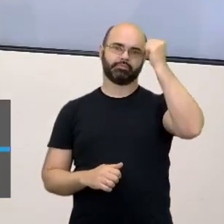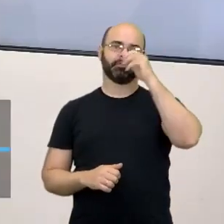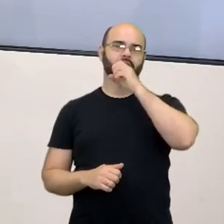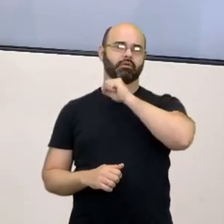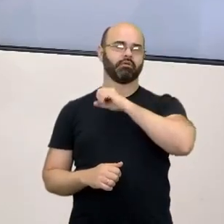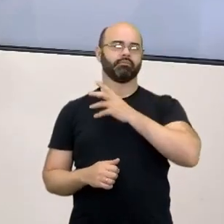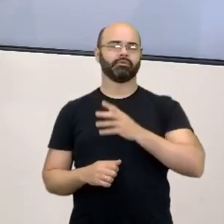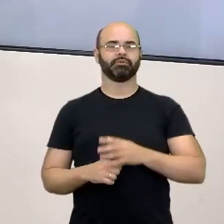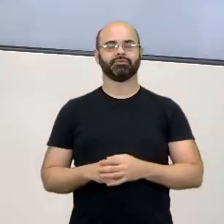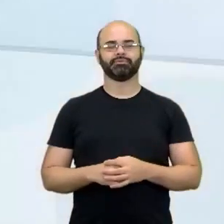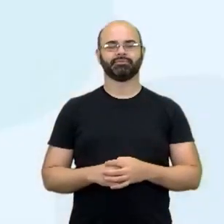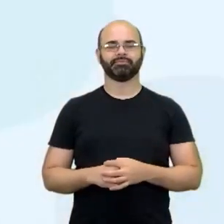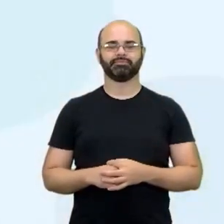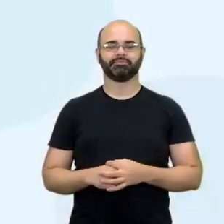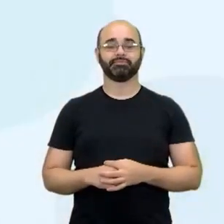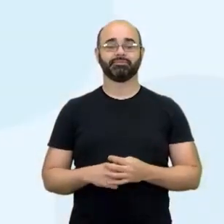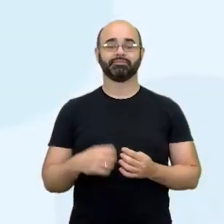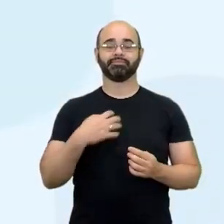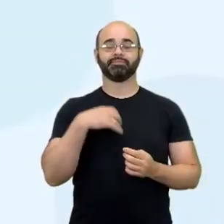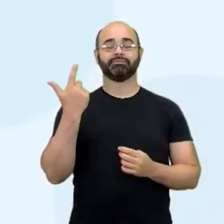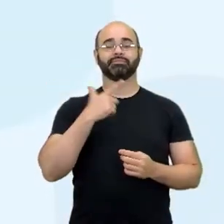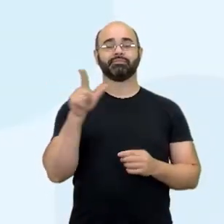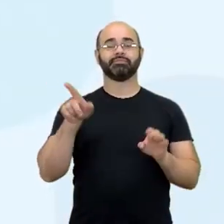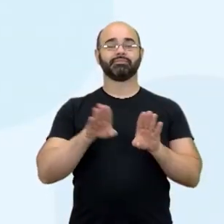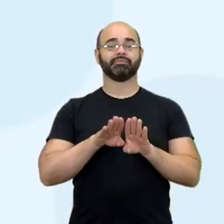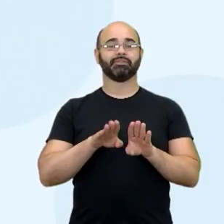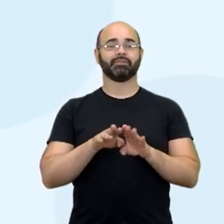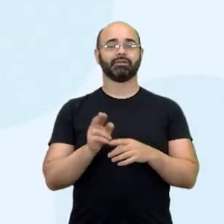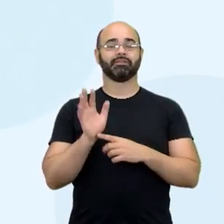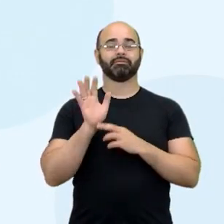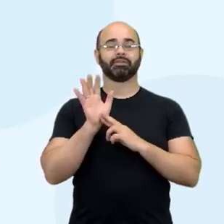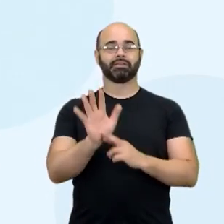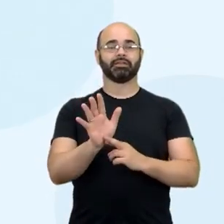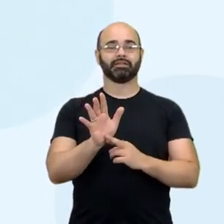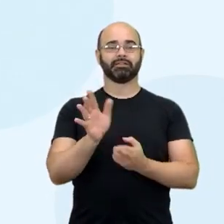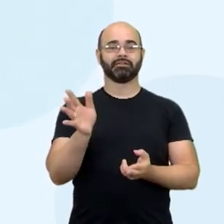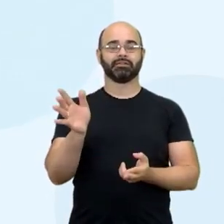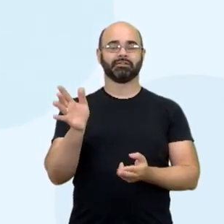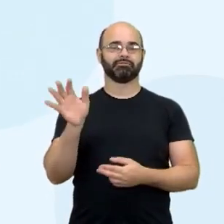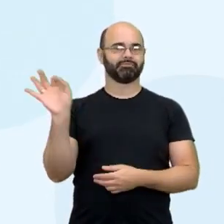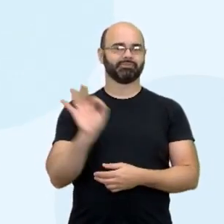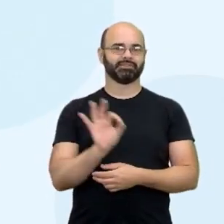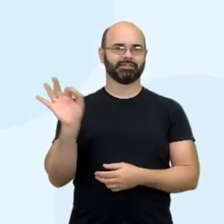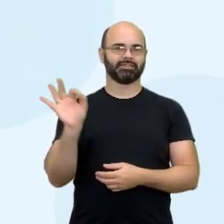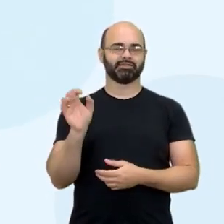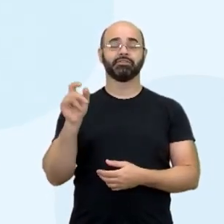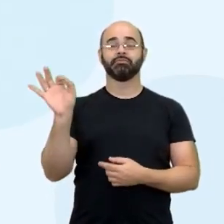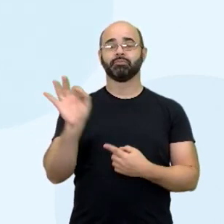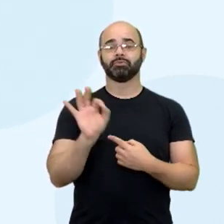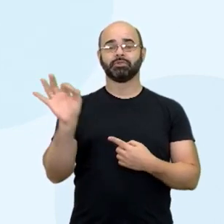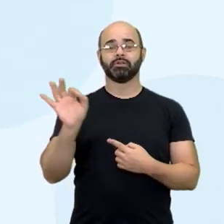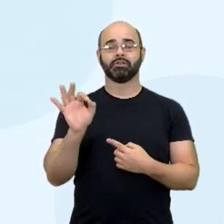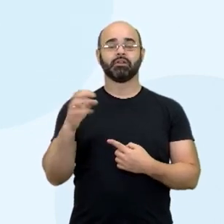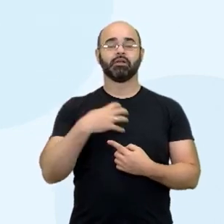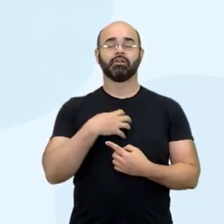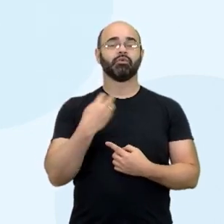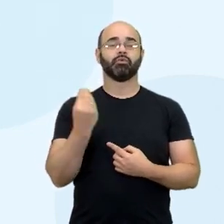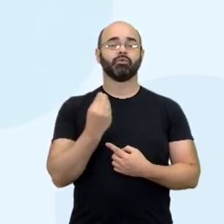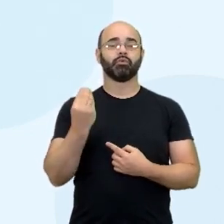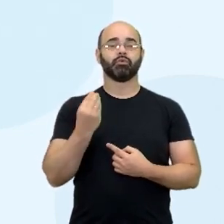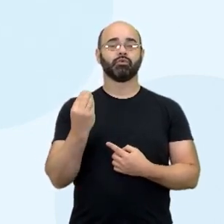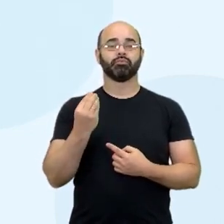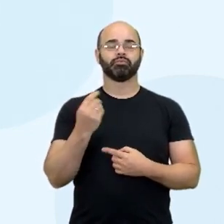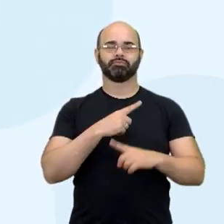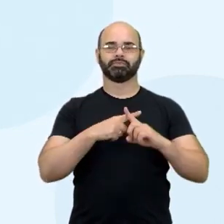de uma terceira forma, que é a porcentagem. Para transformar em porcentagem é só multiplicar por 100. Perfeito. Então eu vou pegar